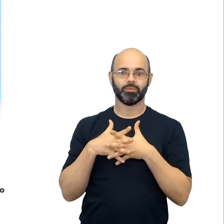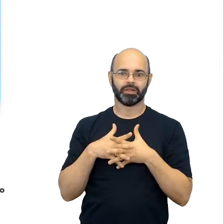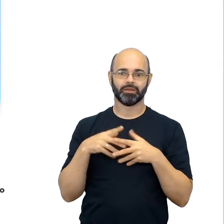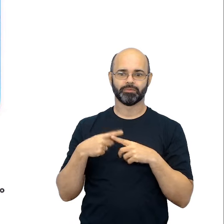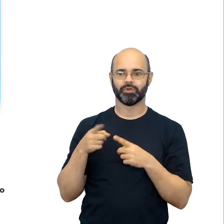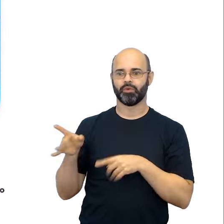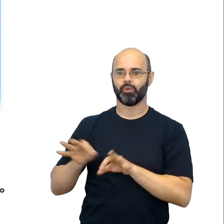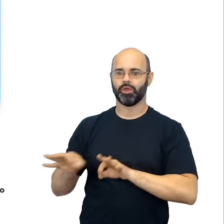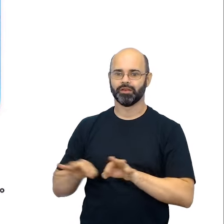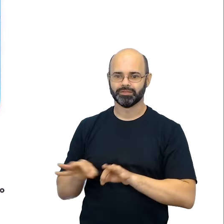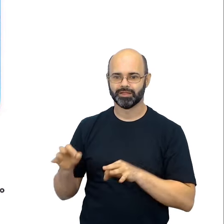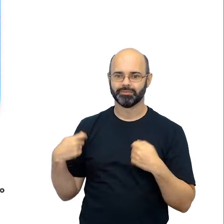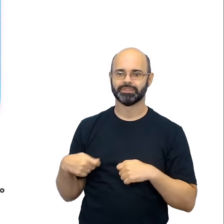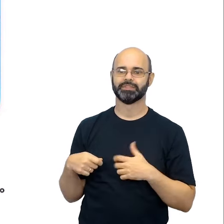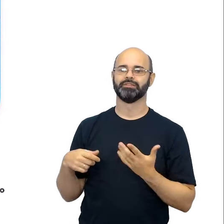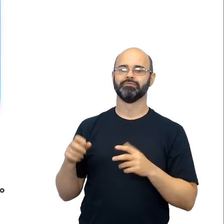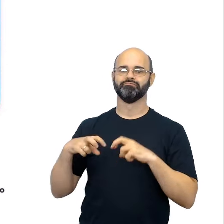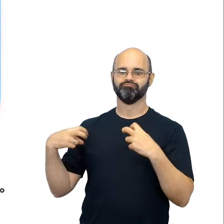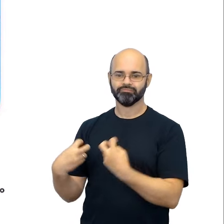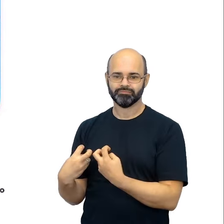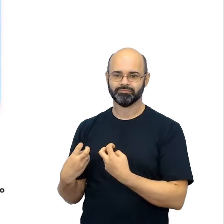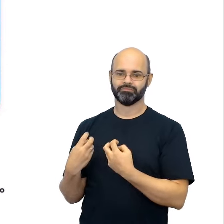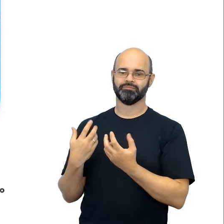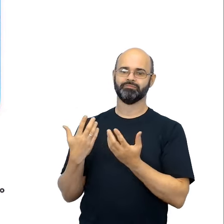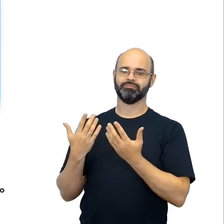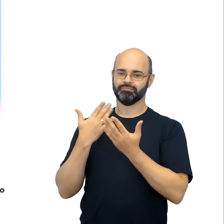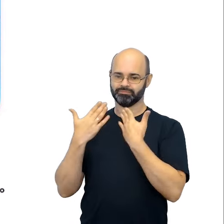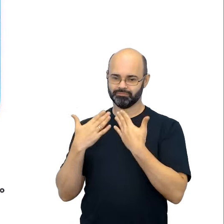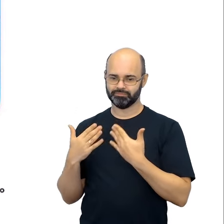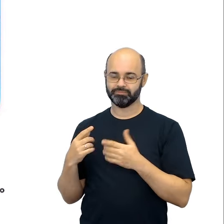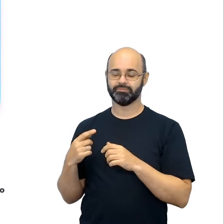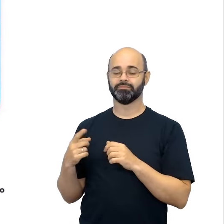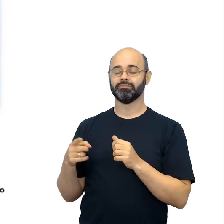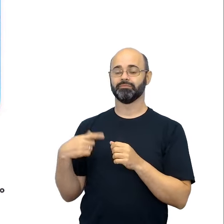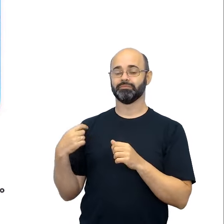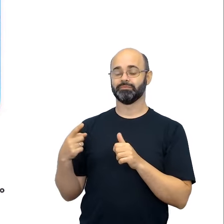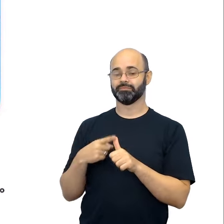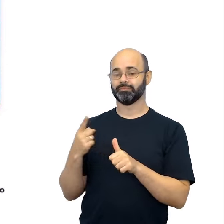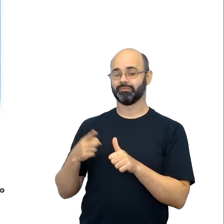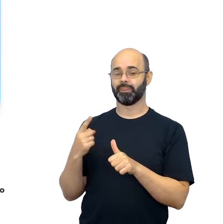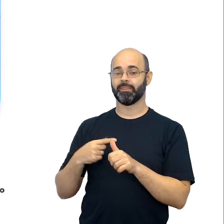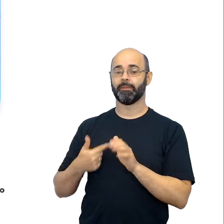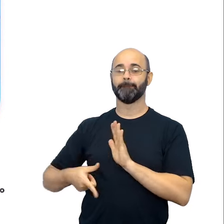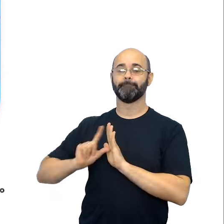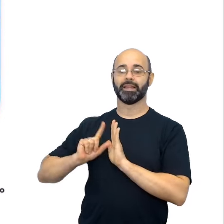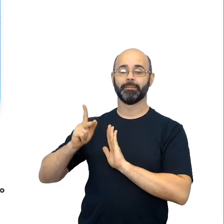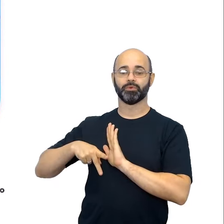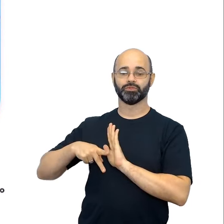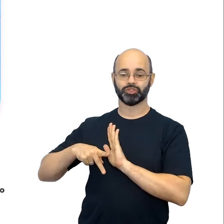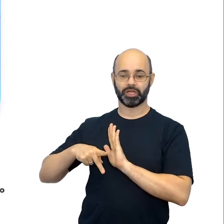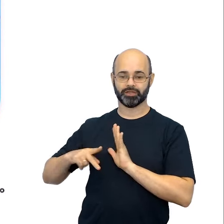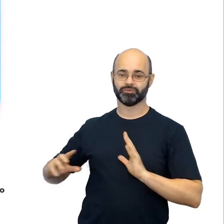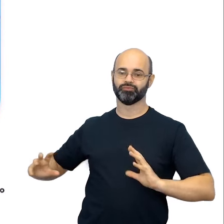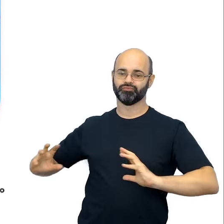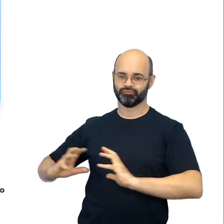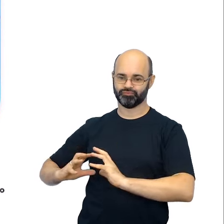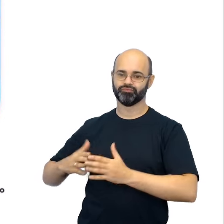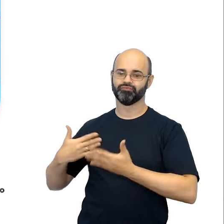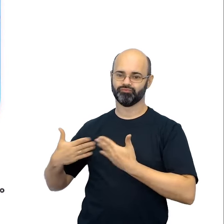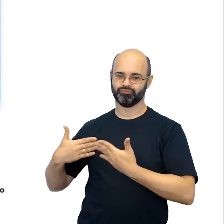preciso olhar, fazer primeiro o meu pré-projeto, junto com os meus pares. Isso já demanda um